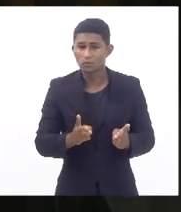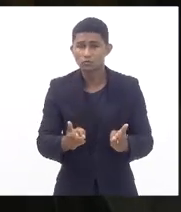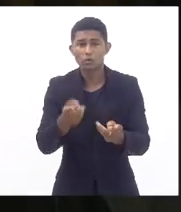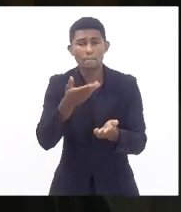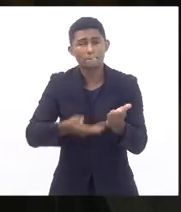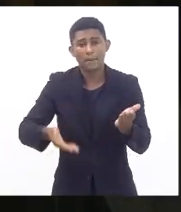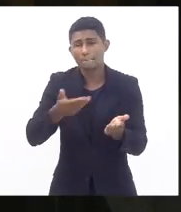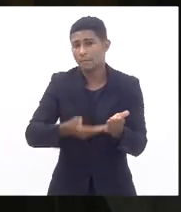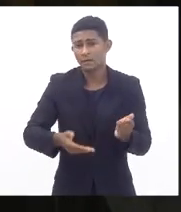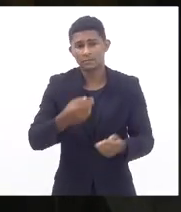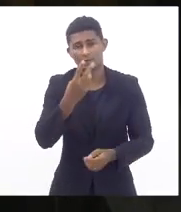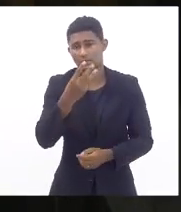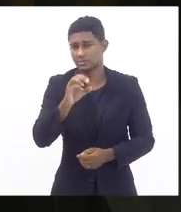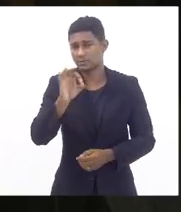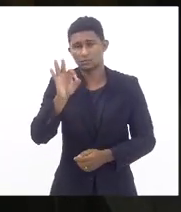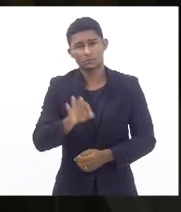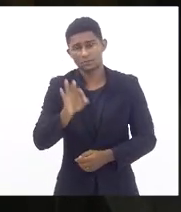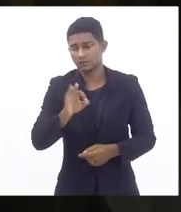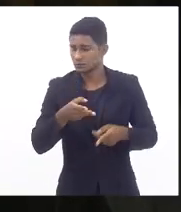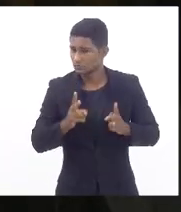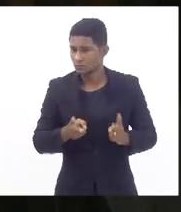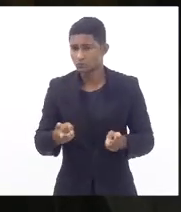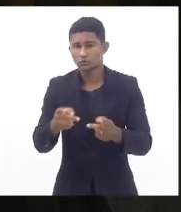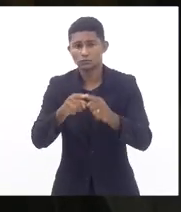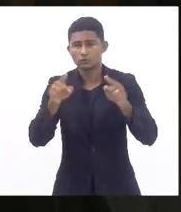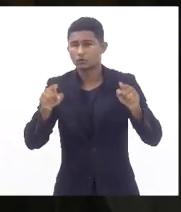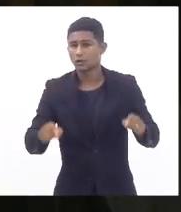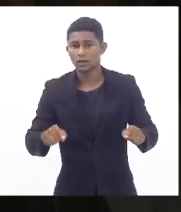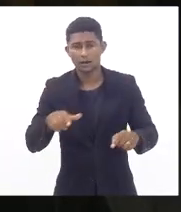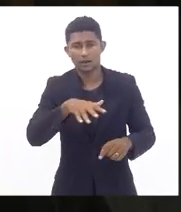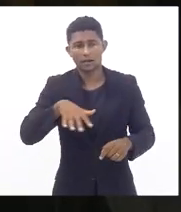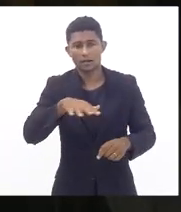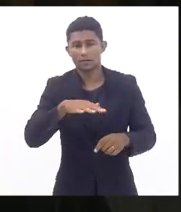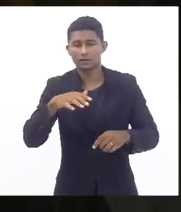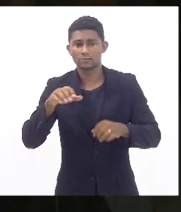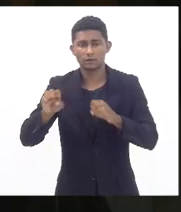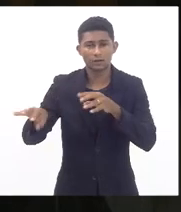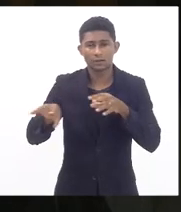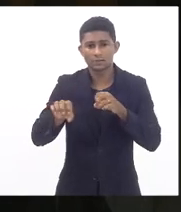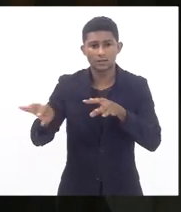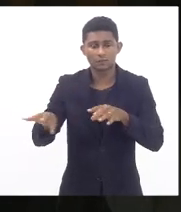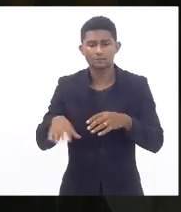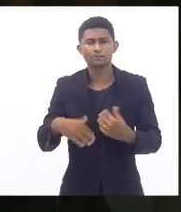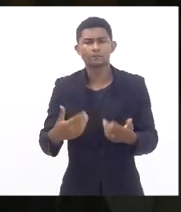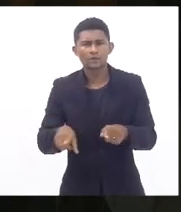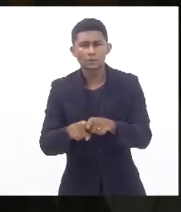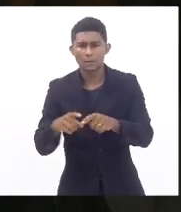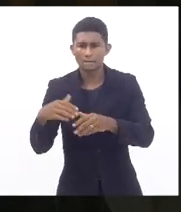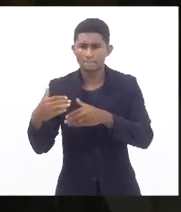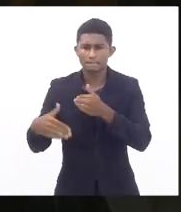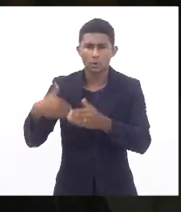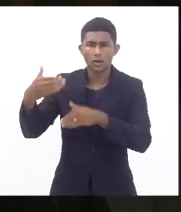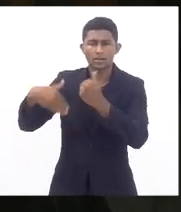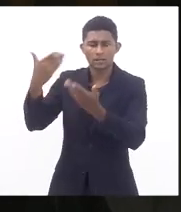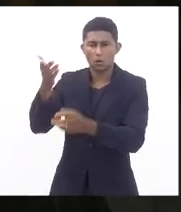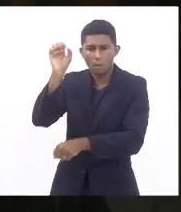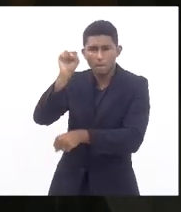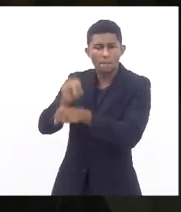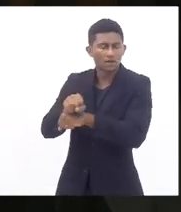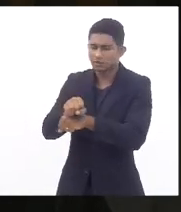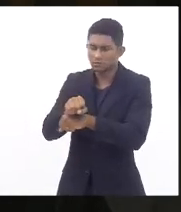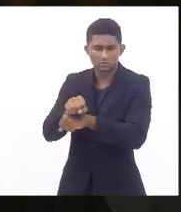30%, e o descongelamento das progressões é o mínimo que pode se fazer para